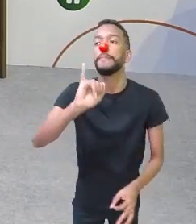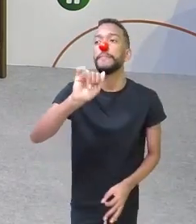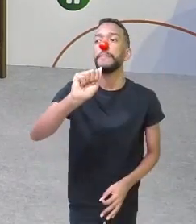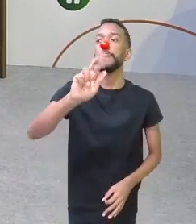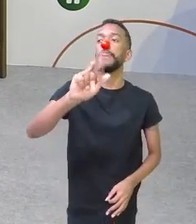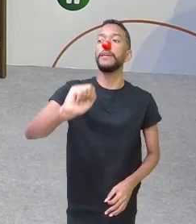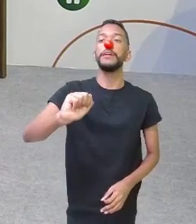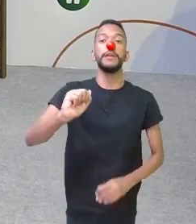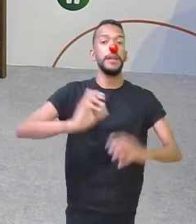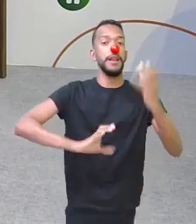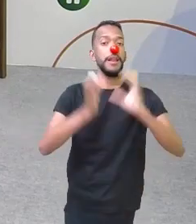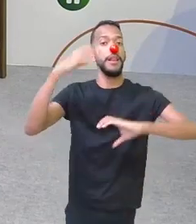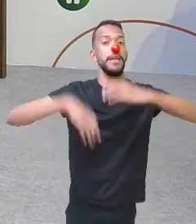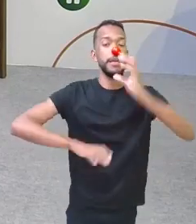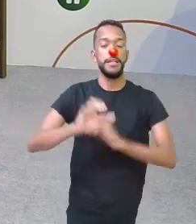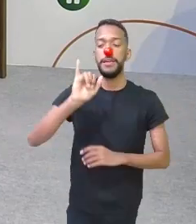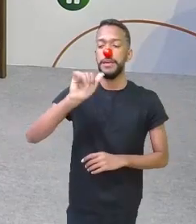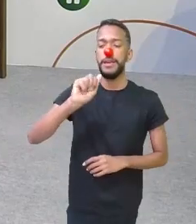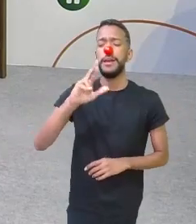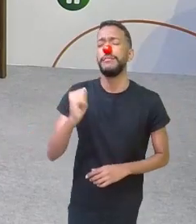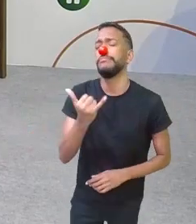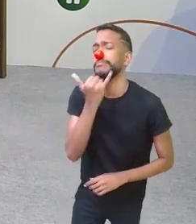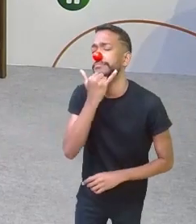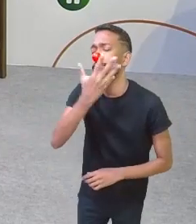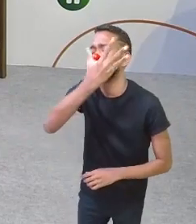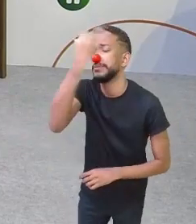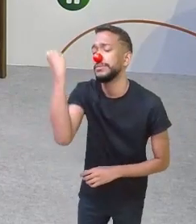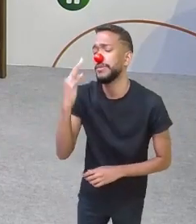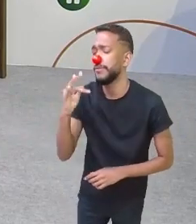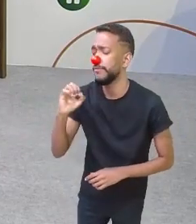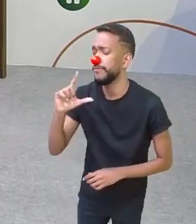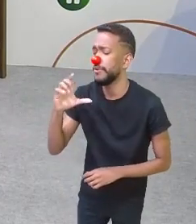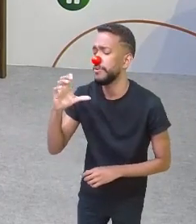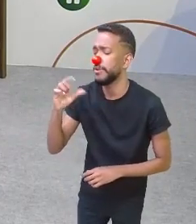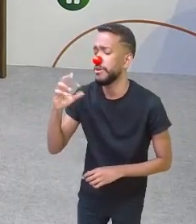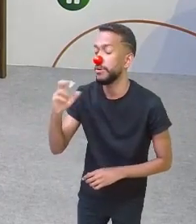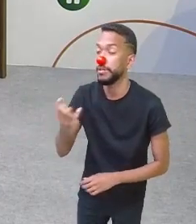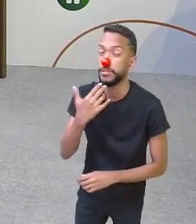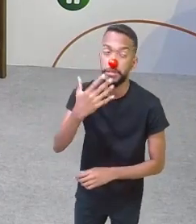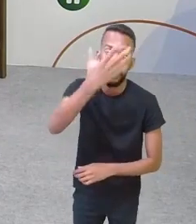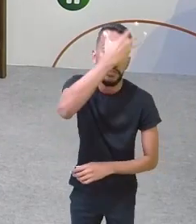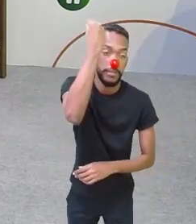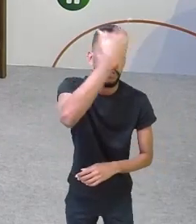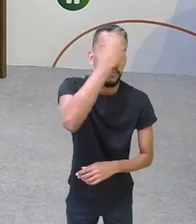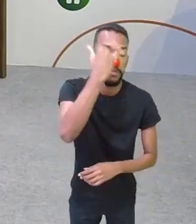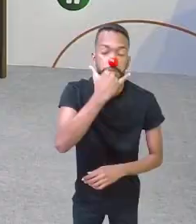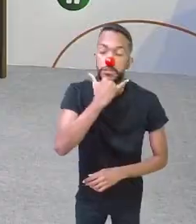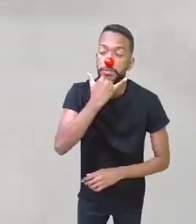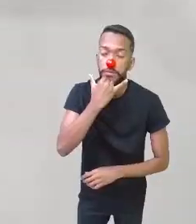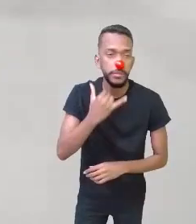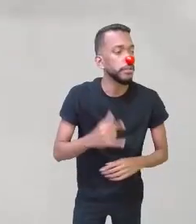da Iara. É porque eu tinha esquecido essas coisas de folclore. Geralmente eu acabo esquecendo, Tá né?